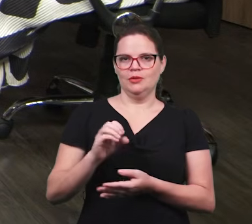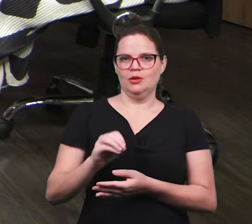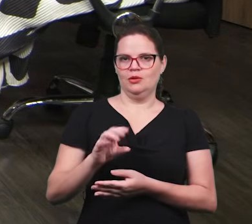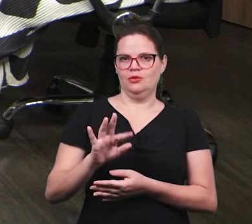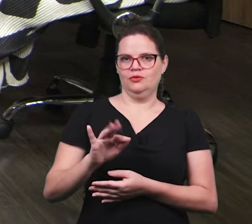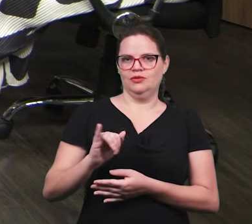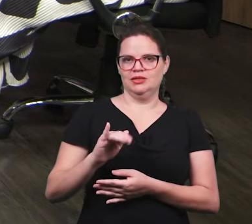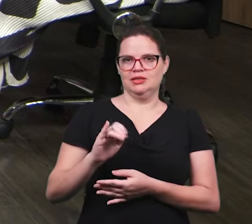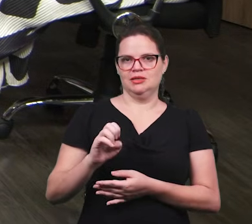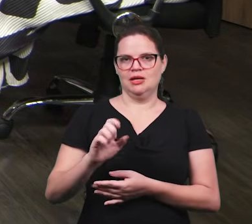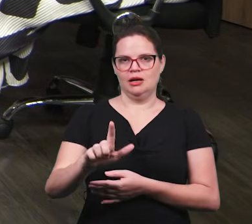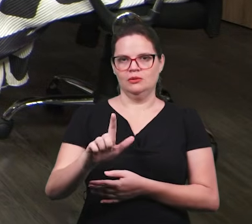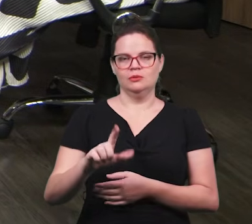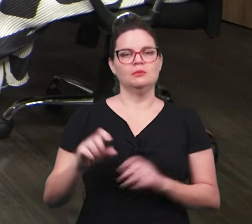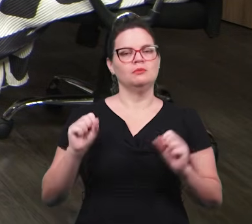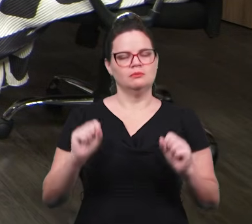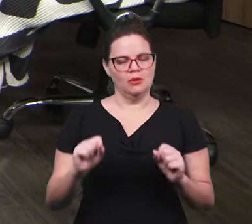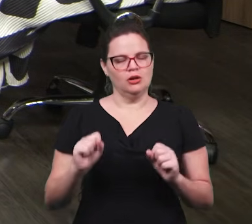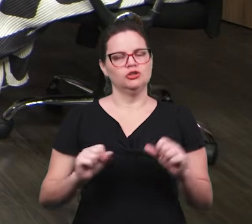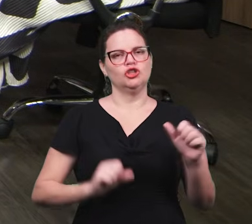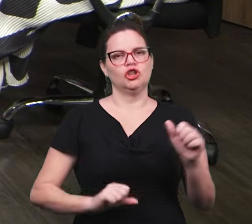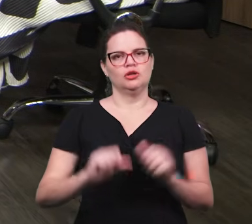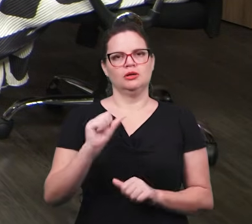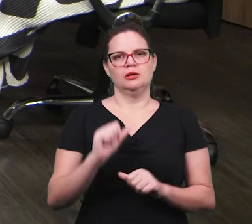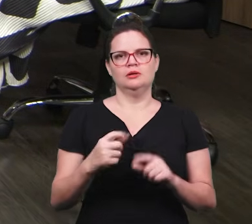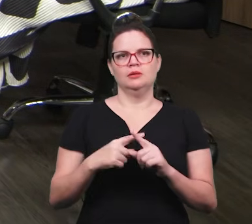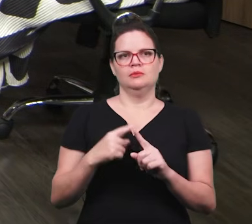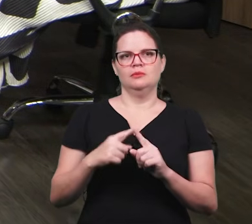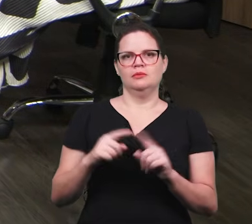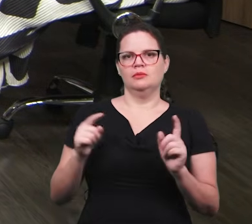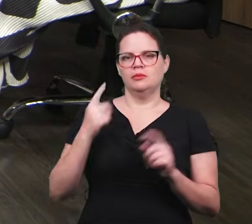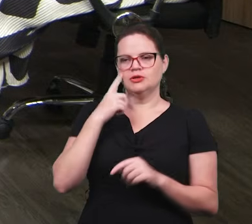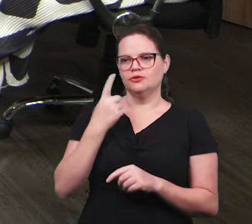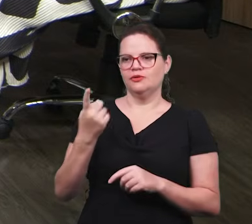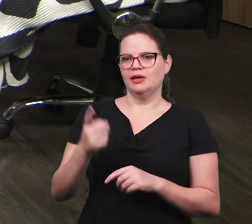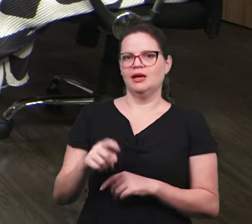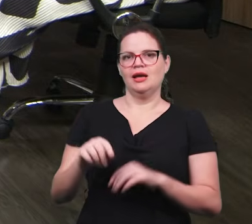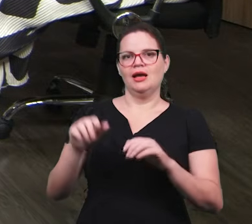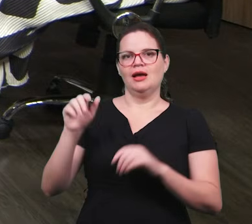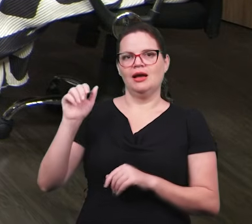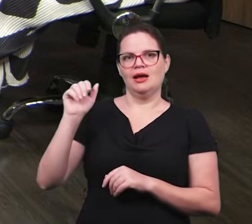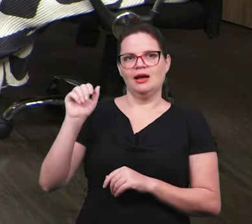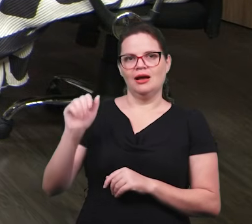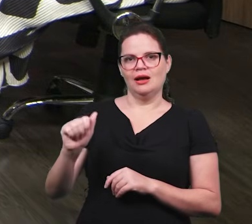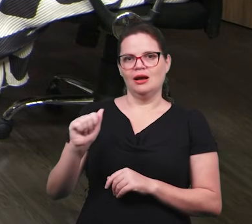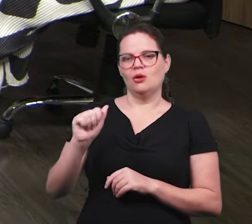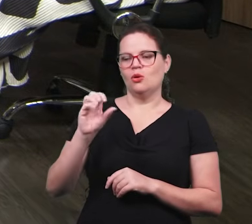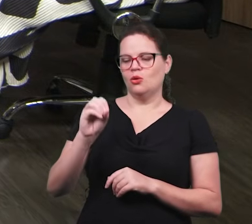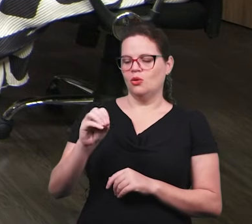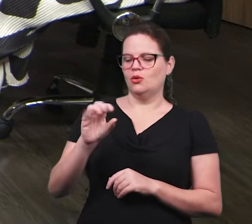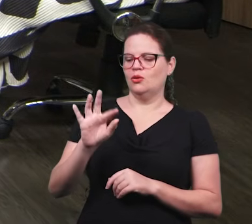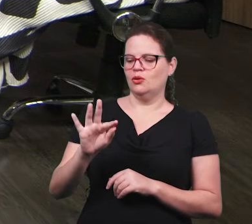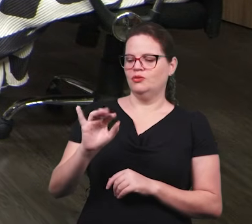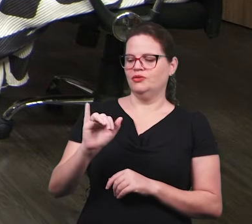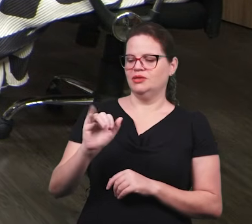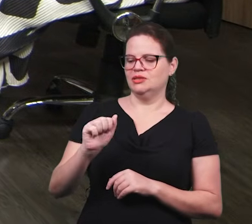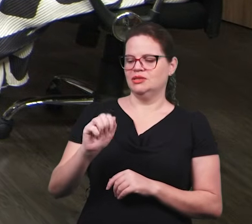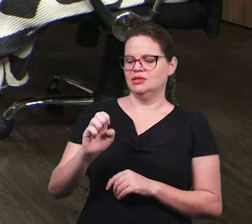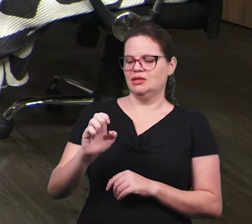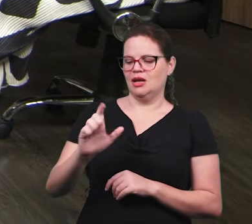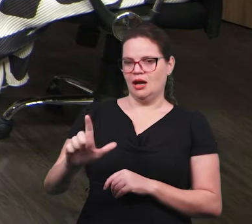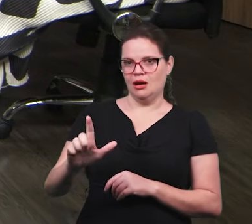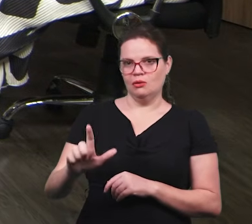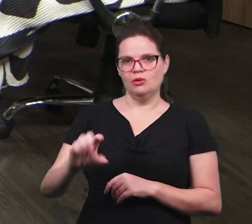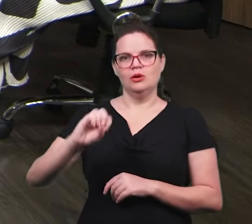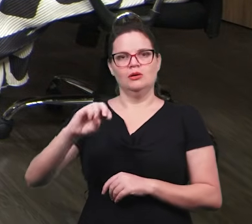flexiona. Você pode se referir a uma oficial ou dizer uma oficiala. Entendeu? Então, só para